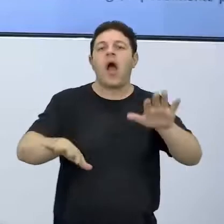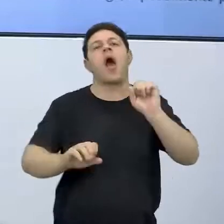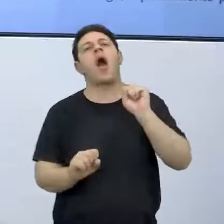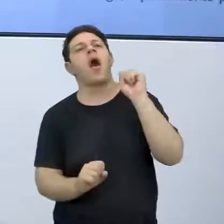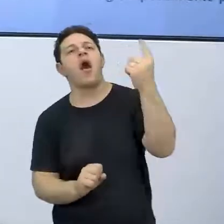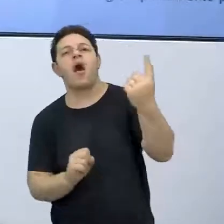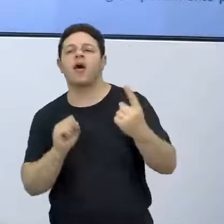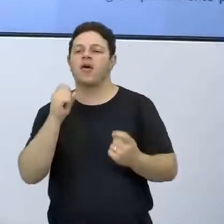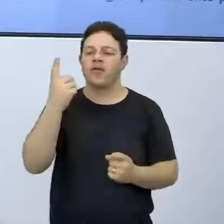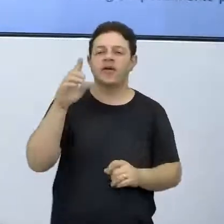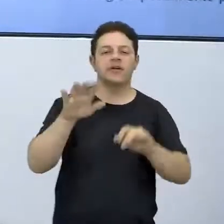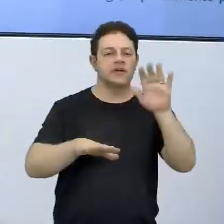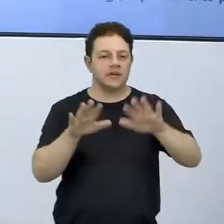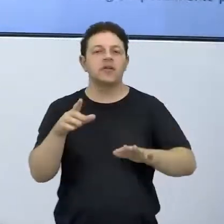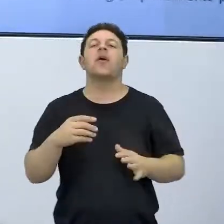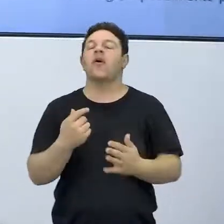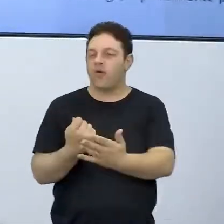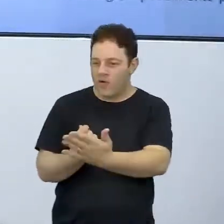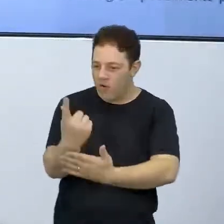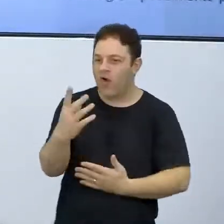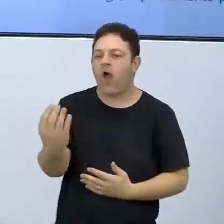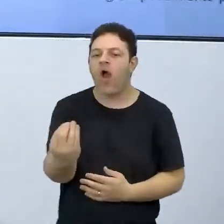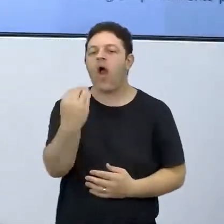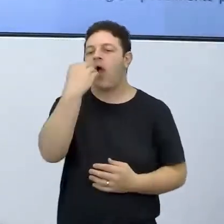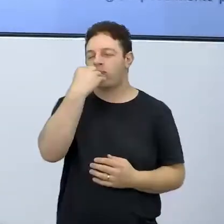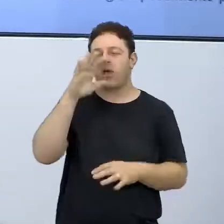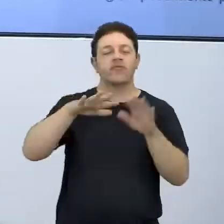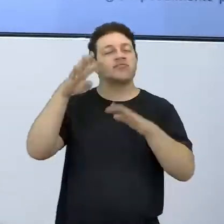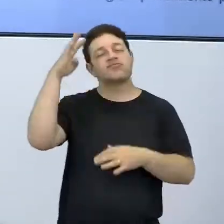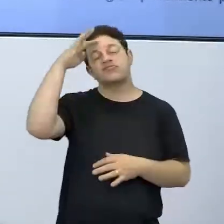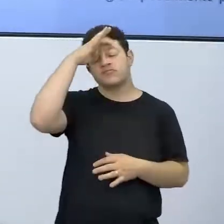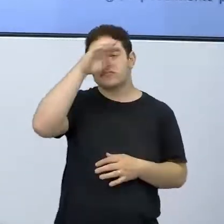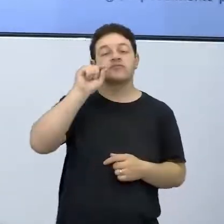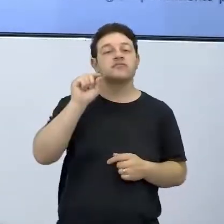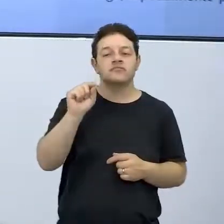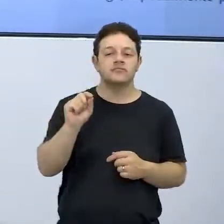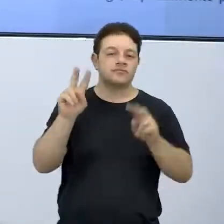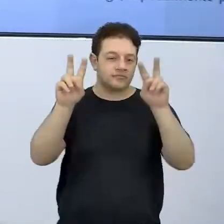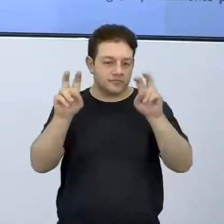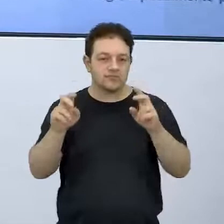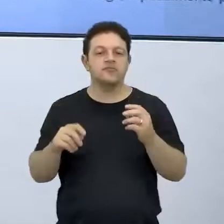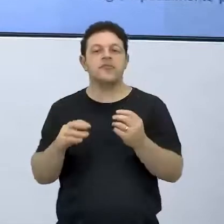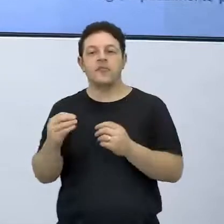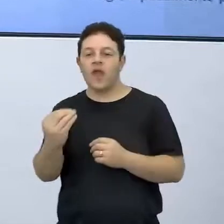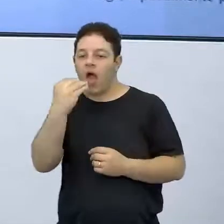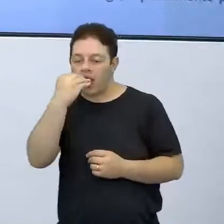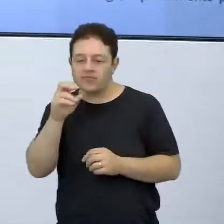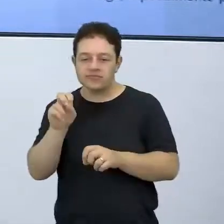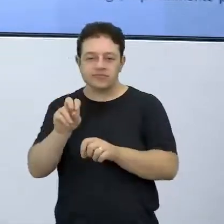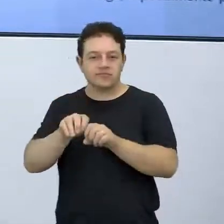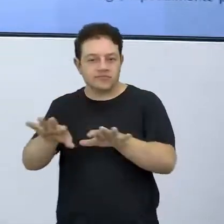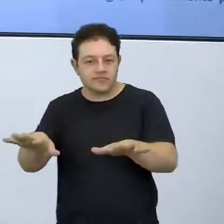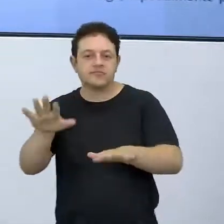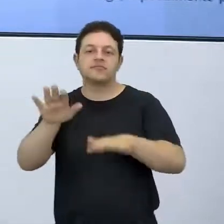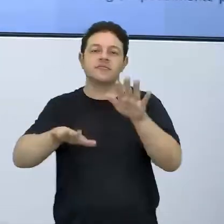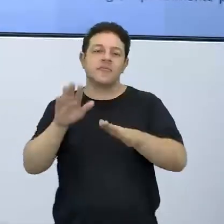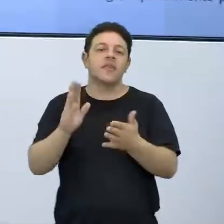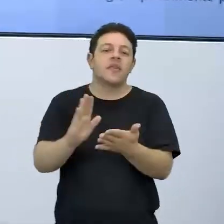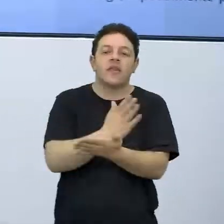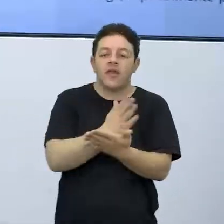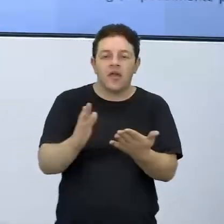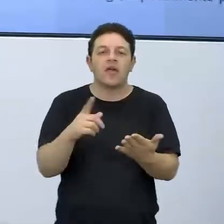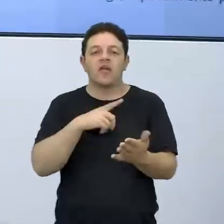outra muitas vezes acaba consumindo indiretamente por meio, né, ou da água contaminada ou de alguns